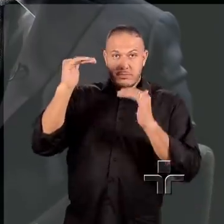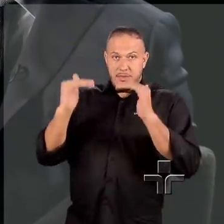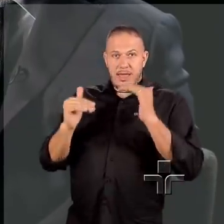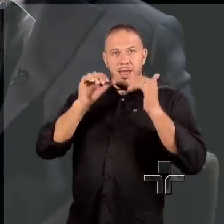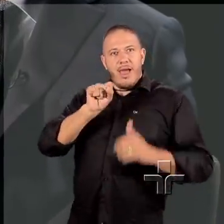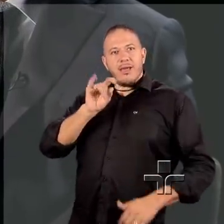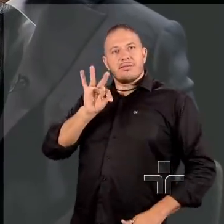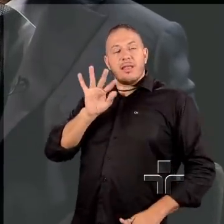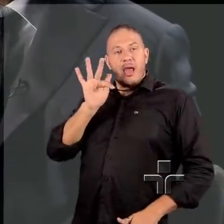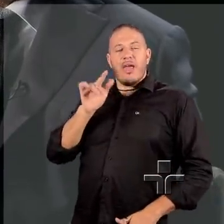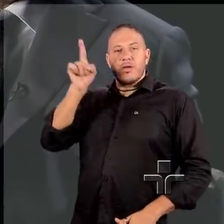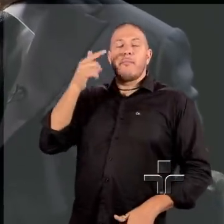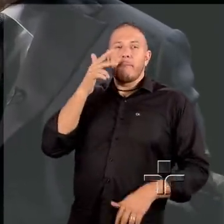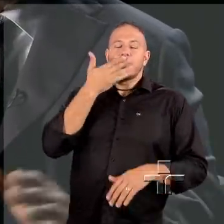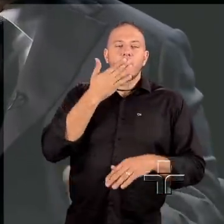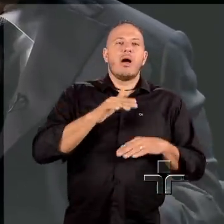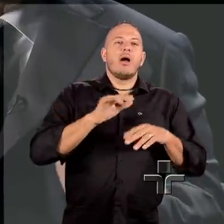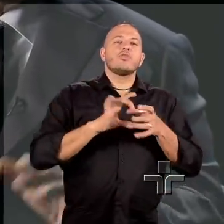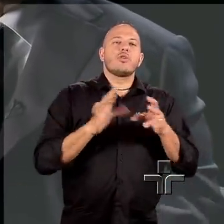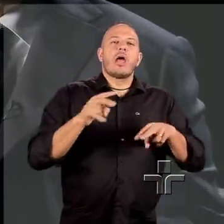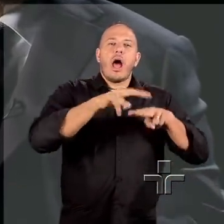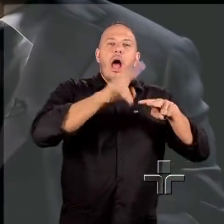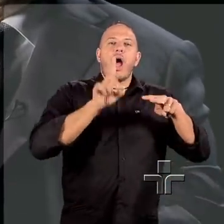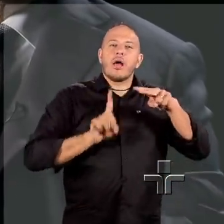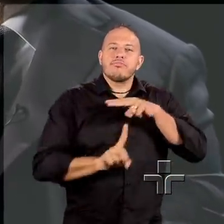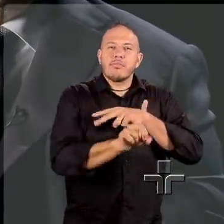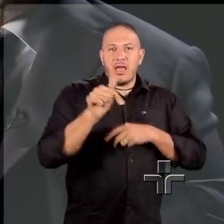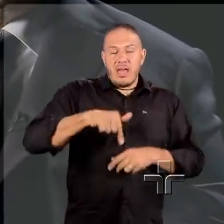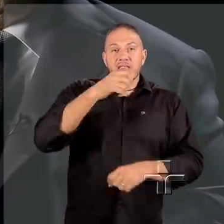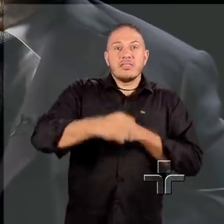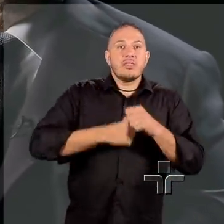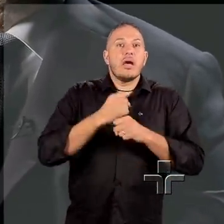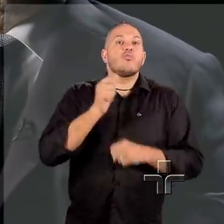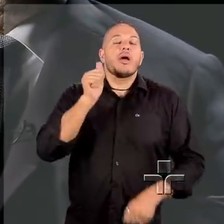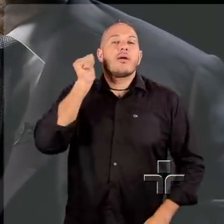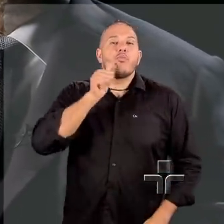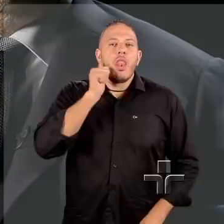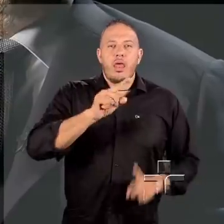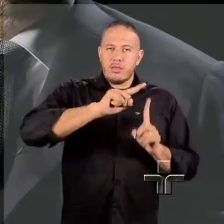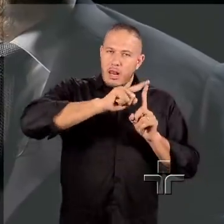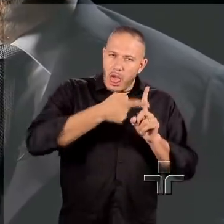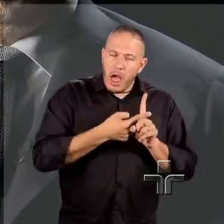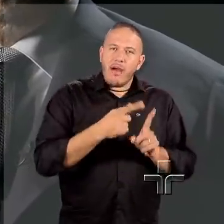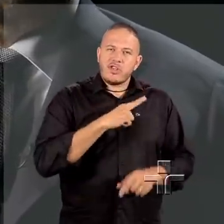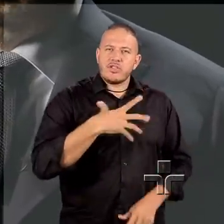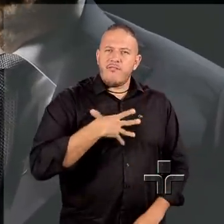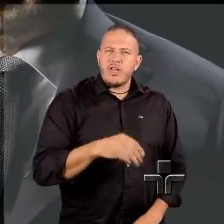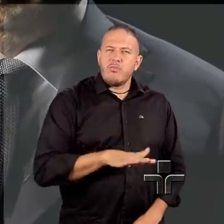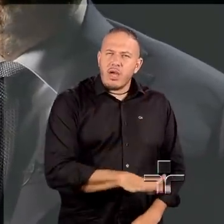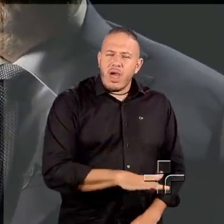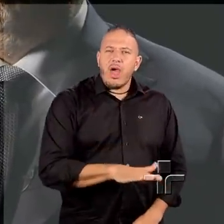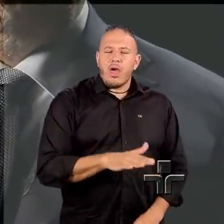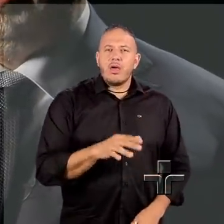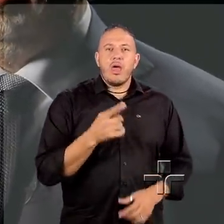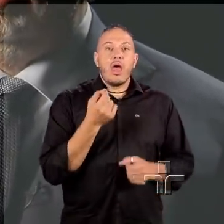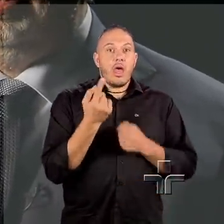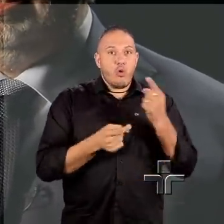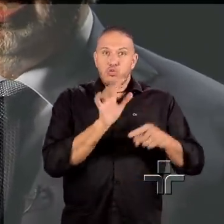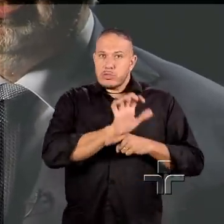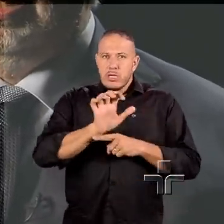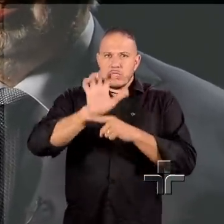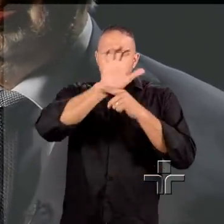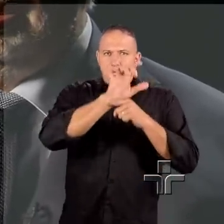mandou soltar no habeas corpus coletivo este ano as mulheres grávidas, as que estavam com filho pequeno, e muitos estados não